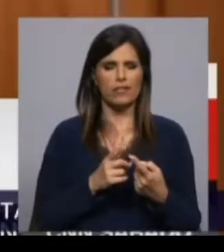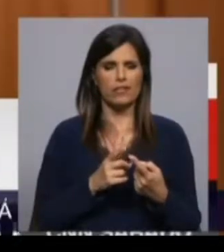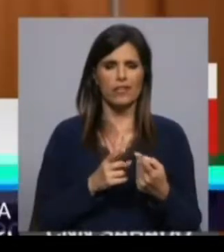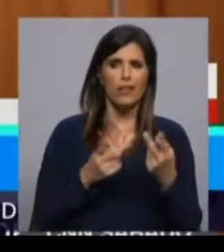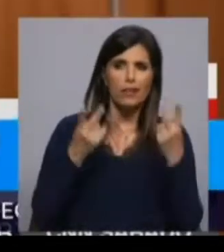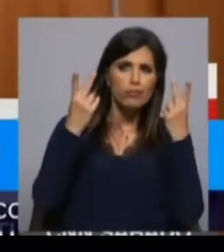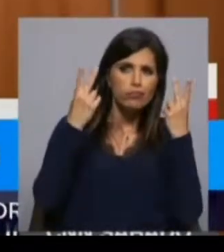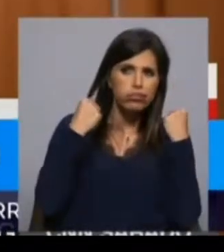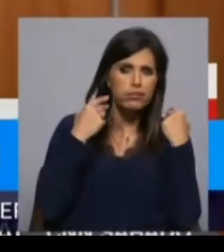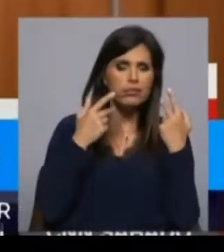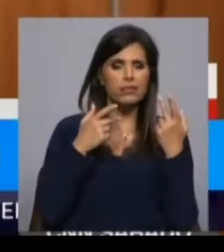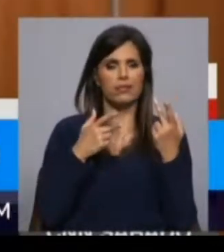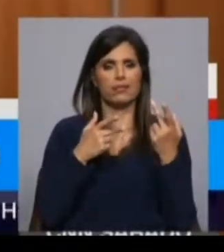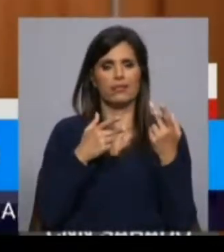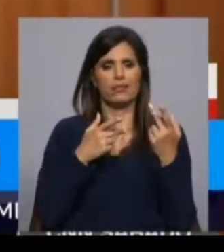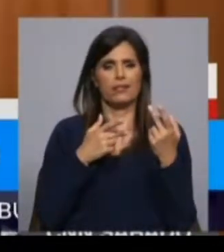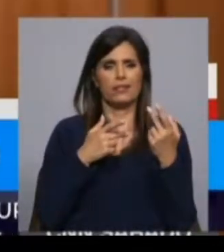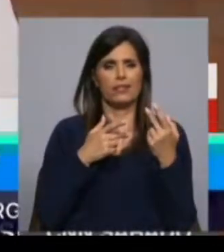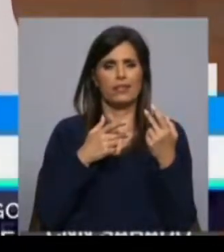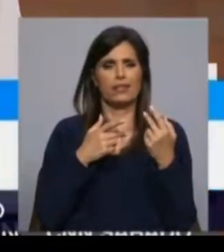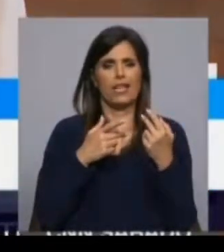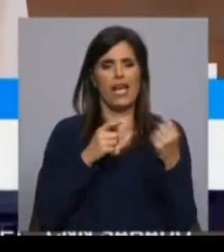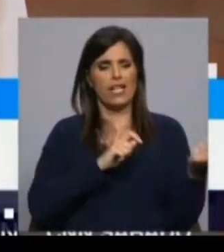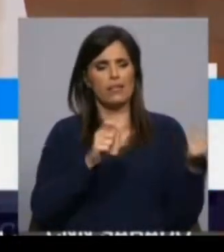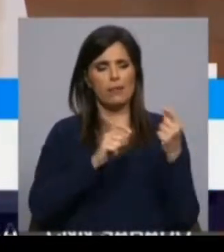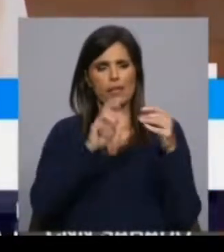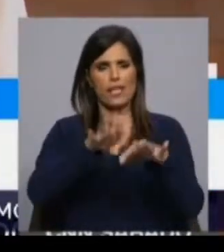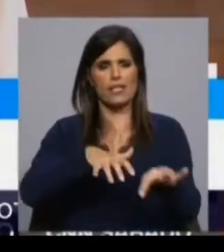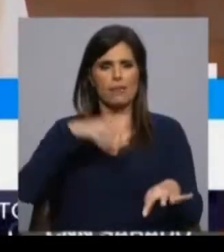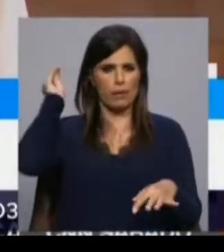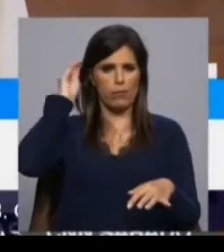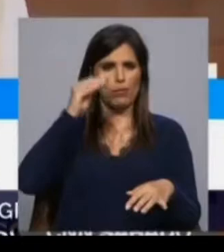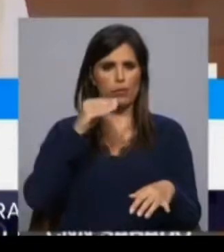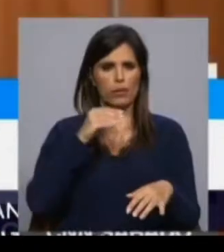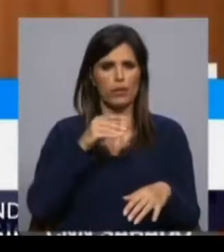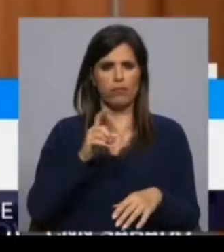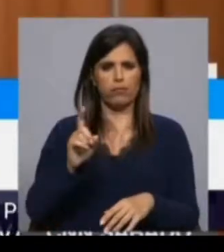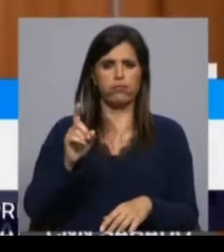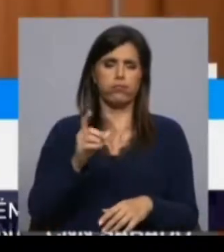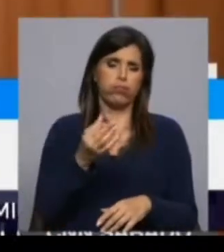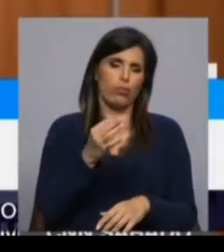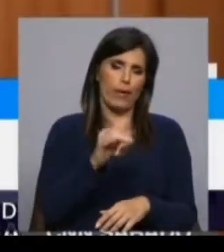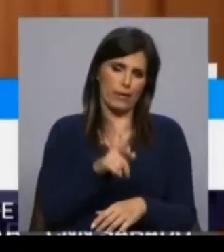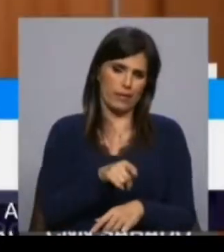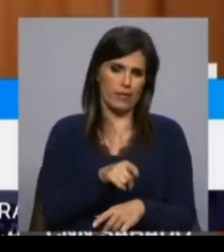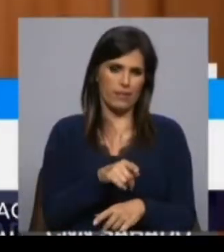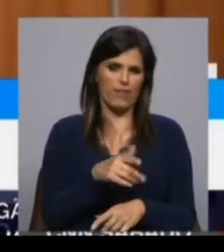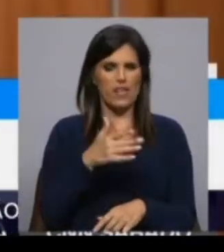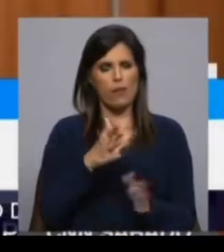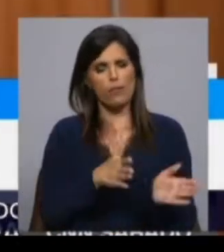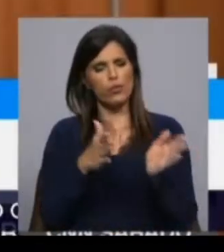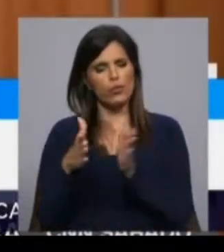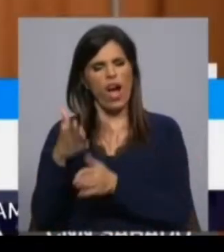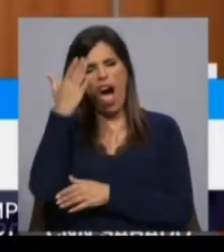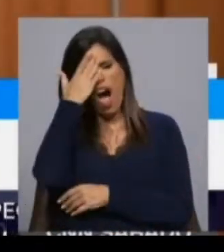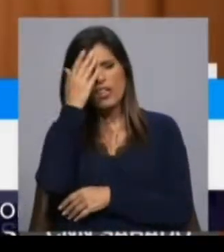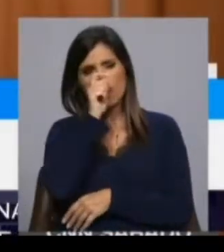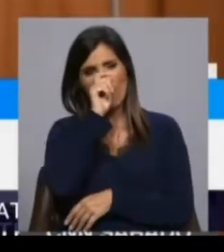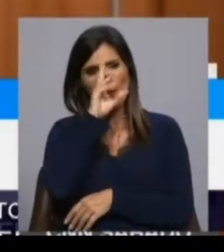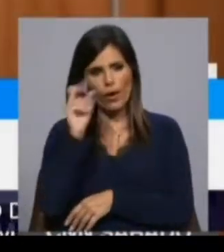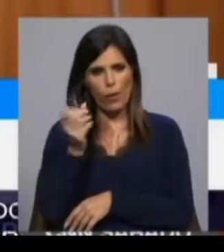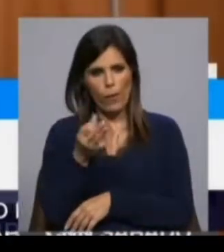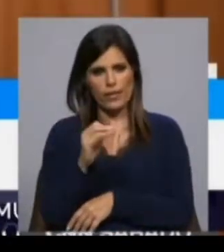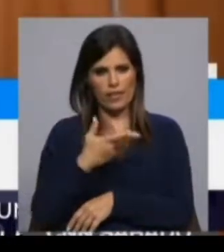em debates na Assembleia da República pelo PS. Por outro lado, eu penso que foi um erro o